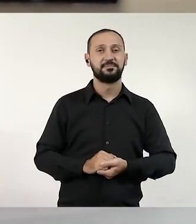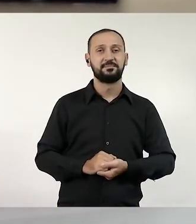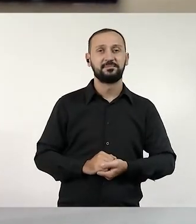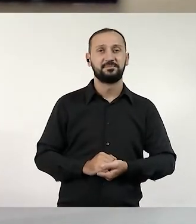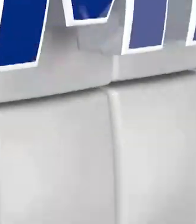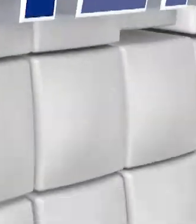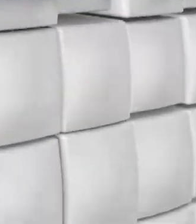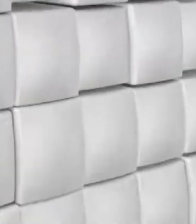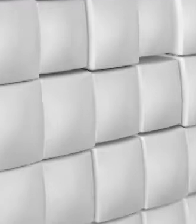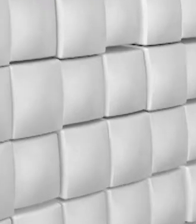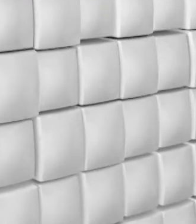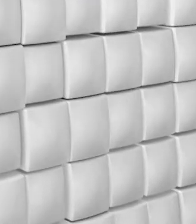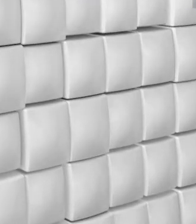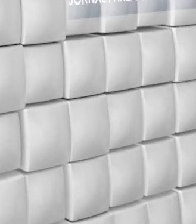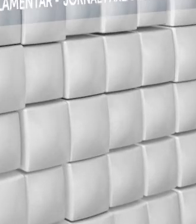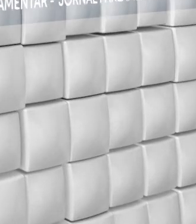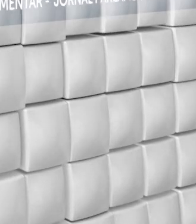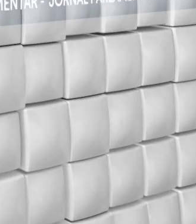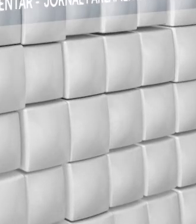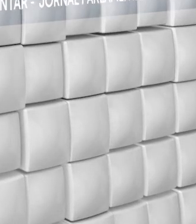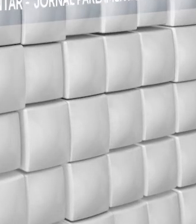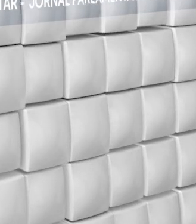já.